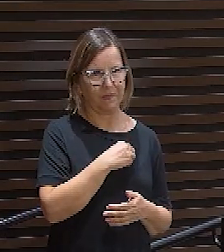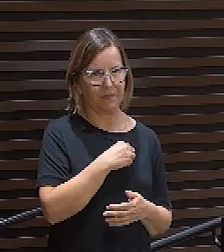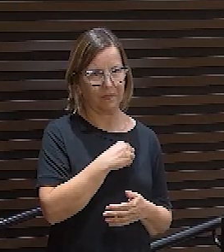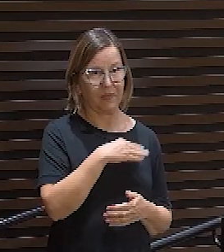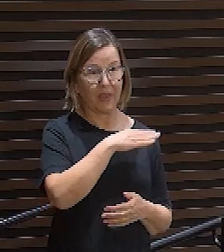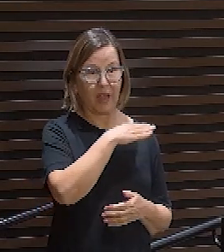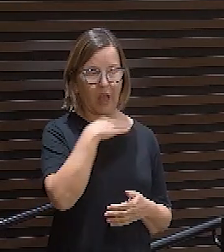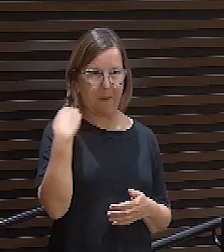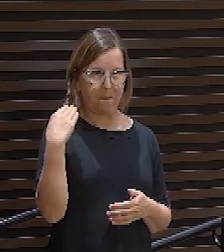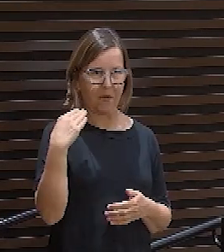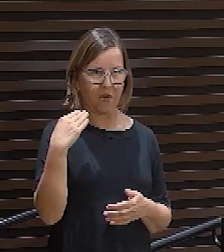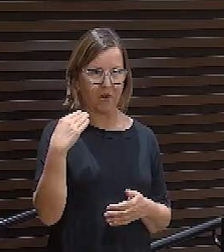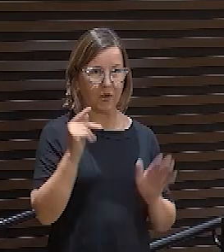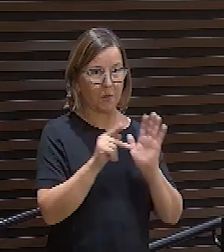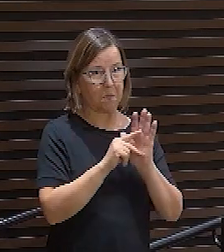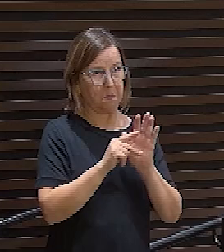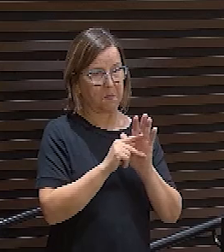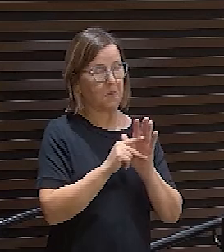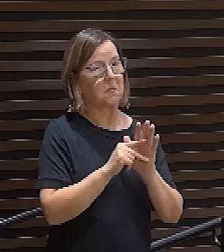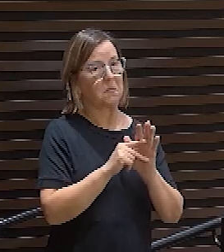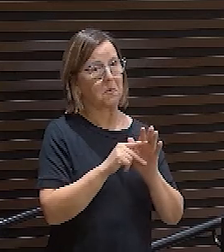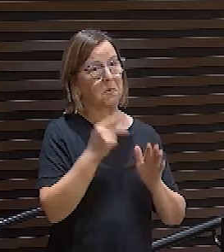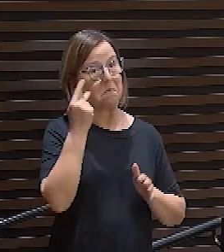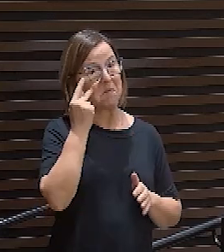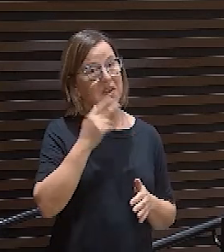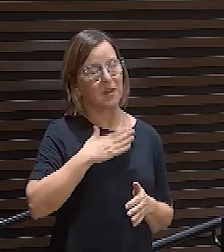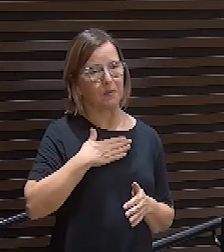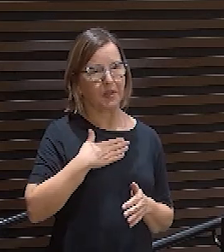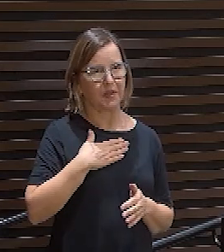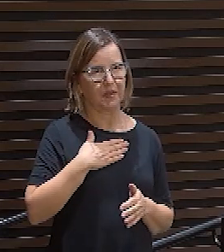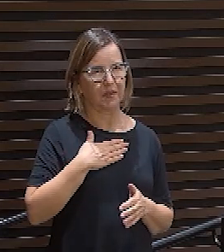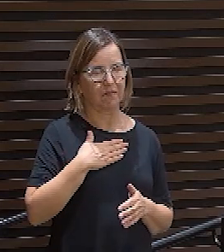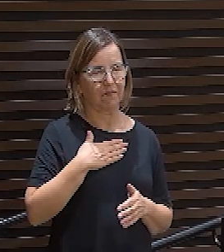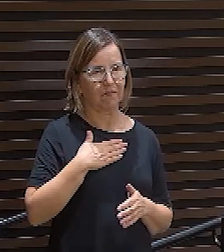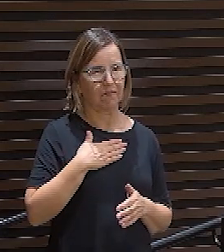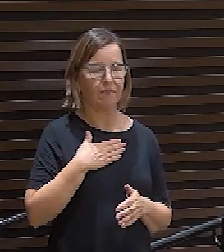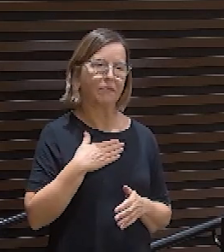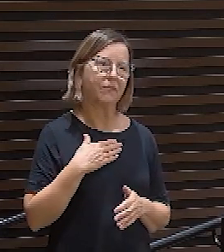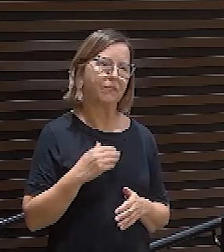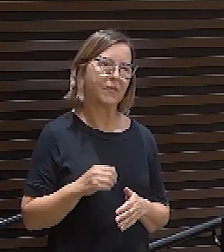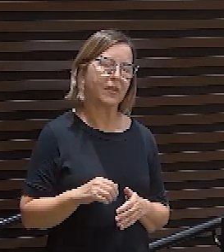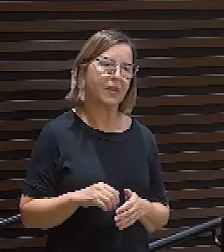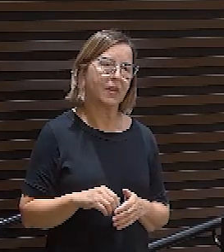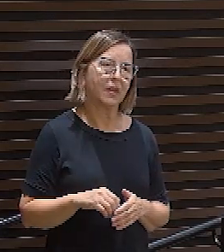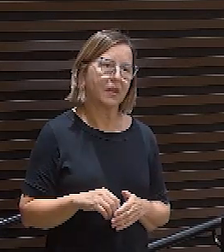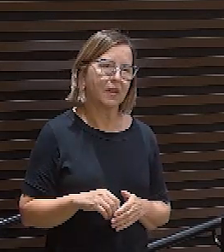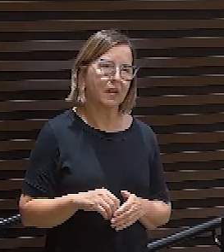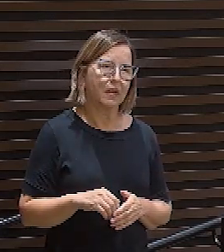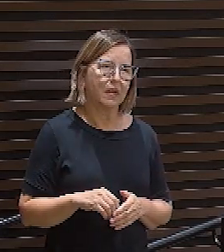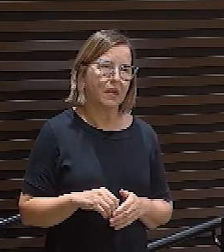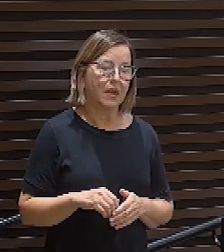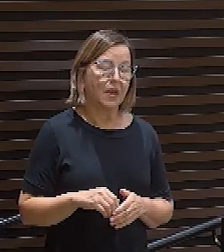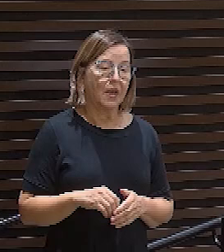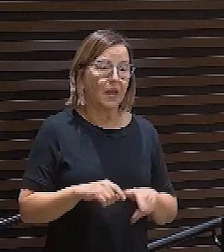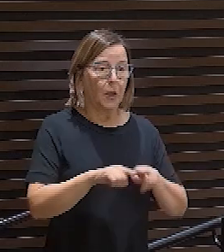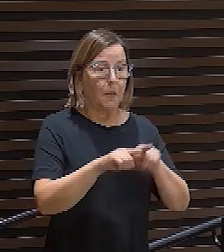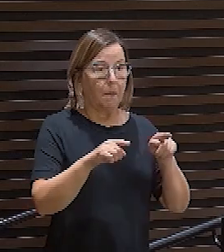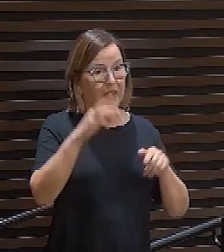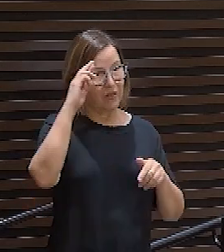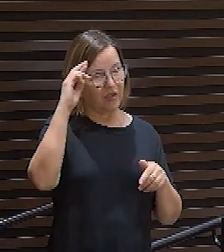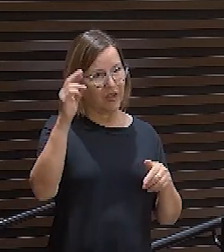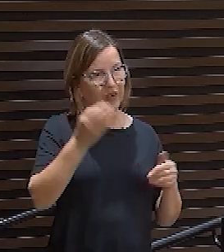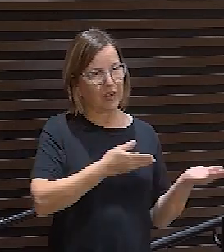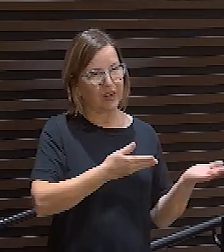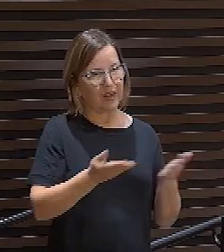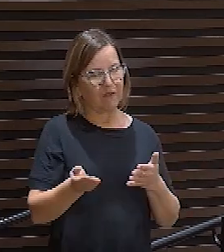para ser minha. E aquele que não suporta o pecado, ele levou sobre si mesmo todos os nossos pecados, para que a gente não